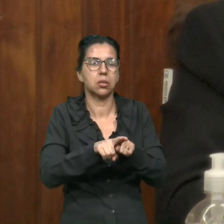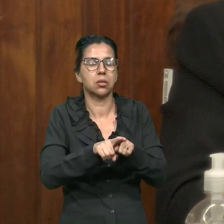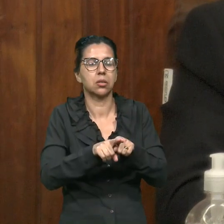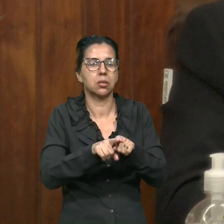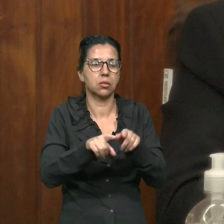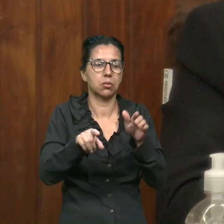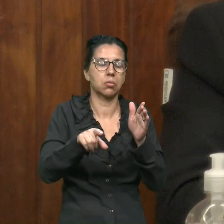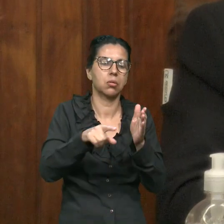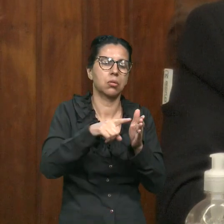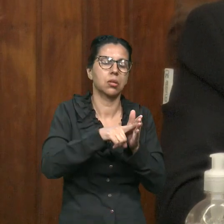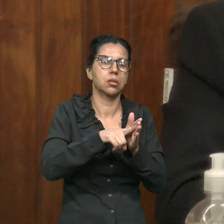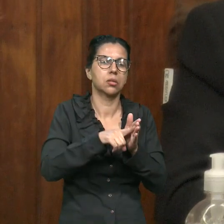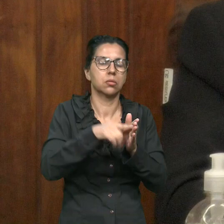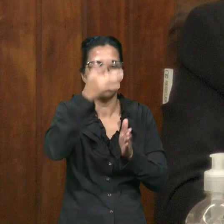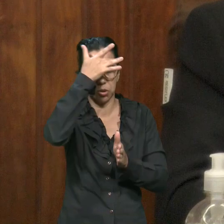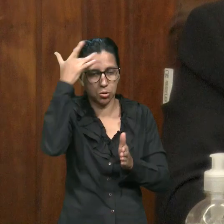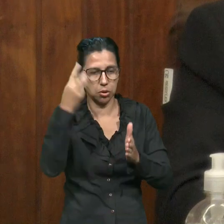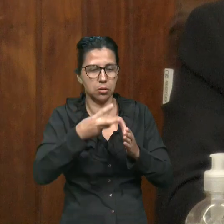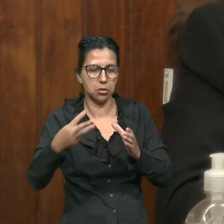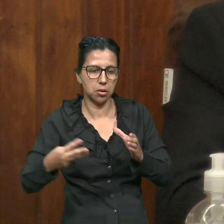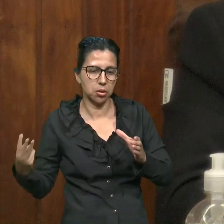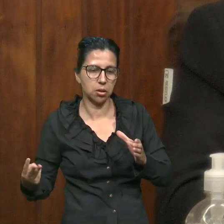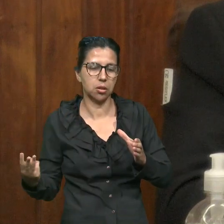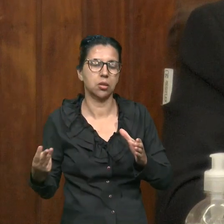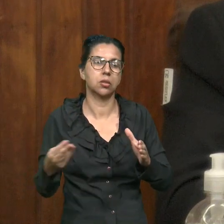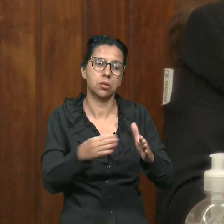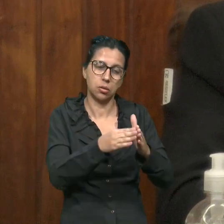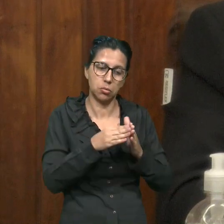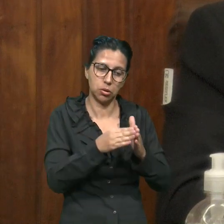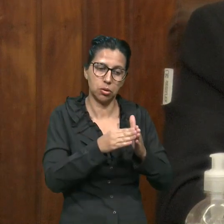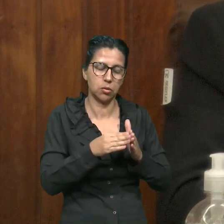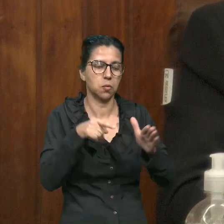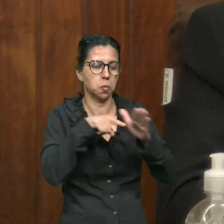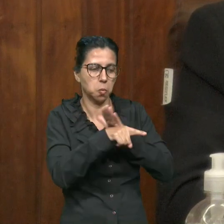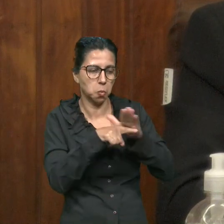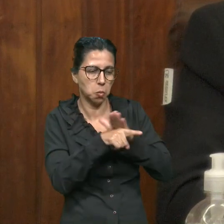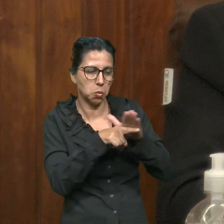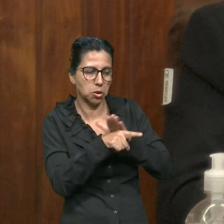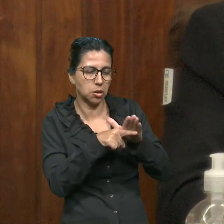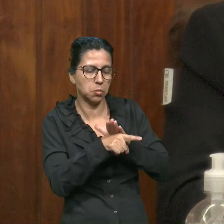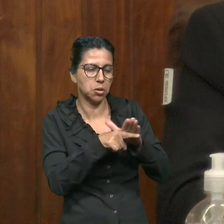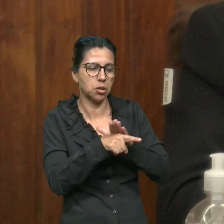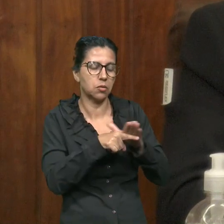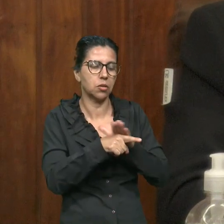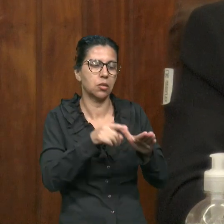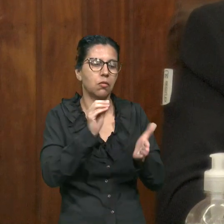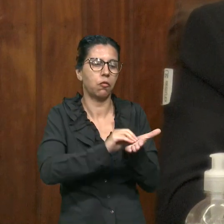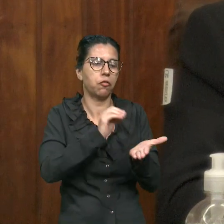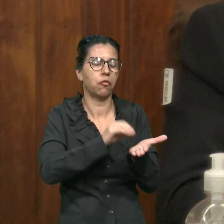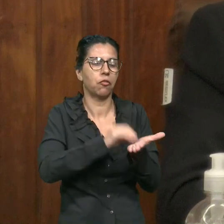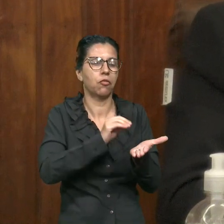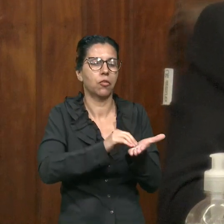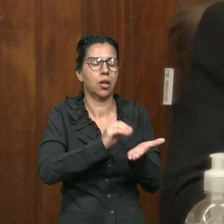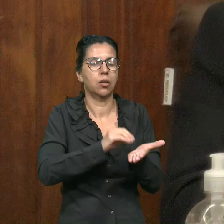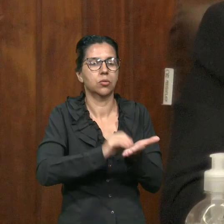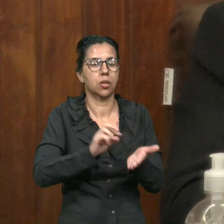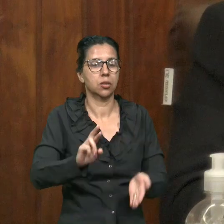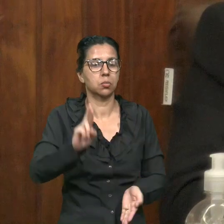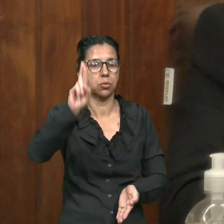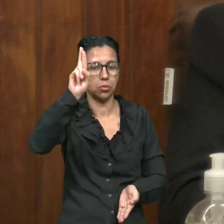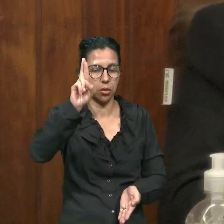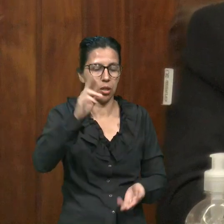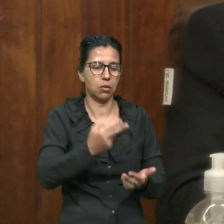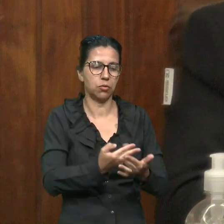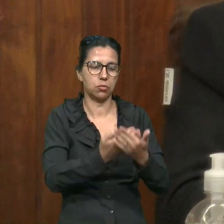licitatório em vantagem a terceiros, solicito a abertura de comissão processante para apurar as responsabilidades do chefe do Executivo no município